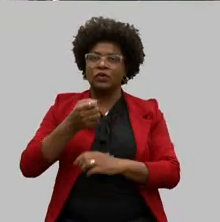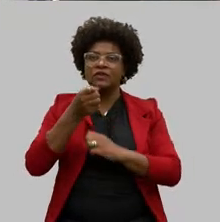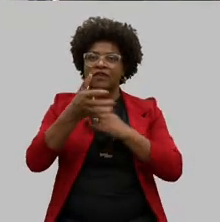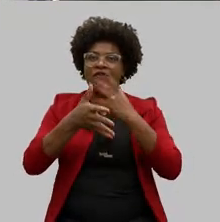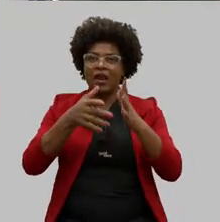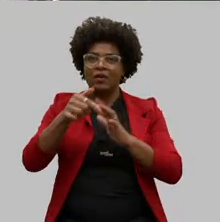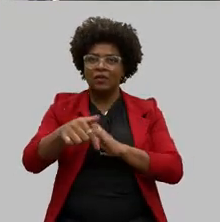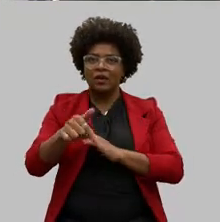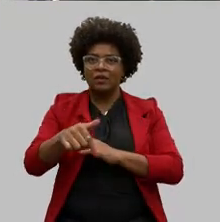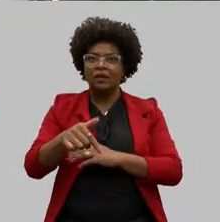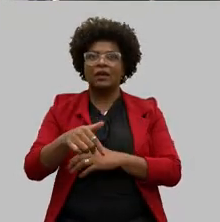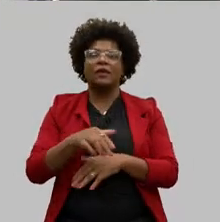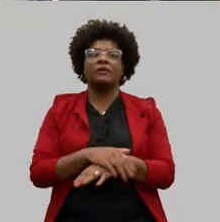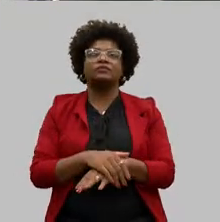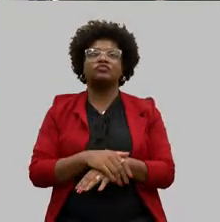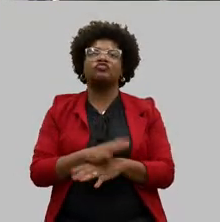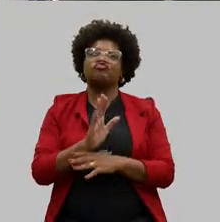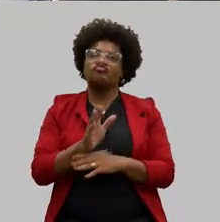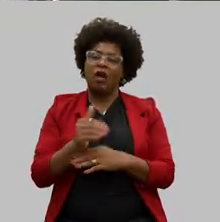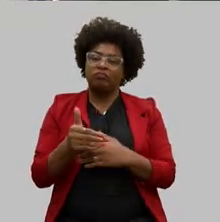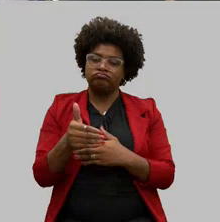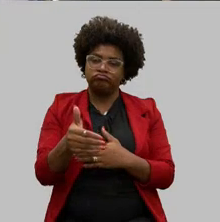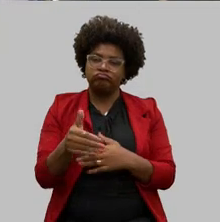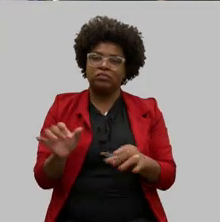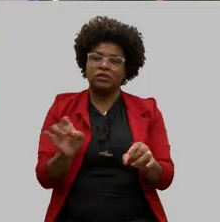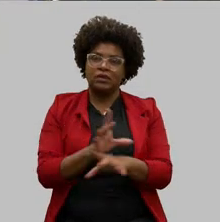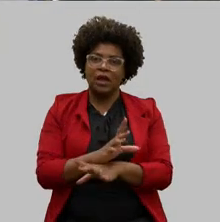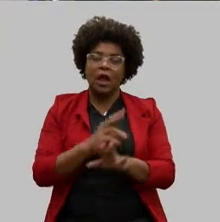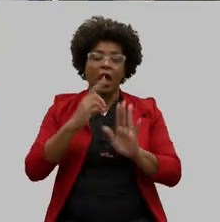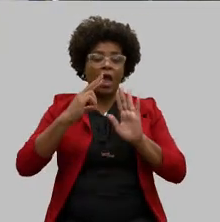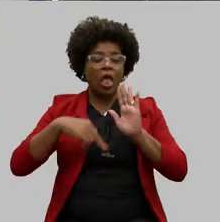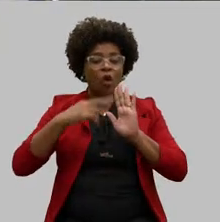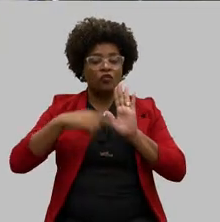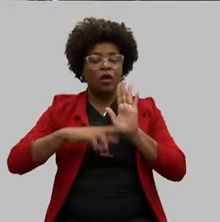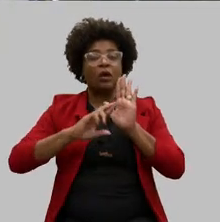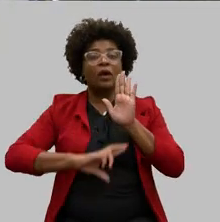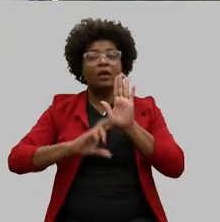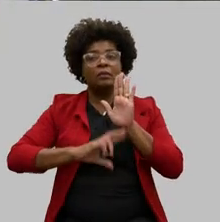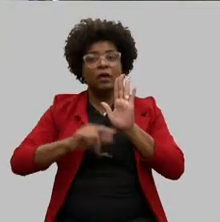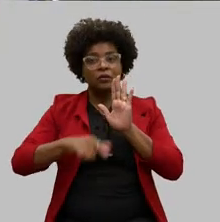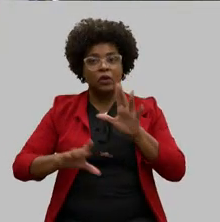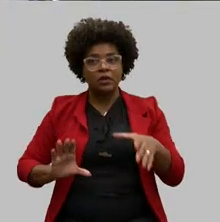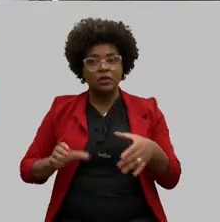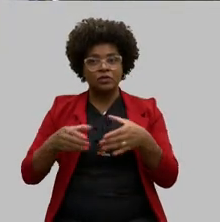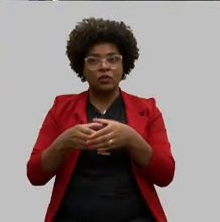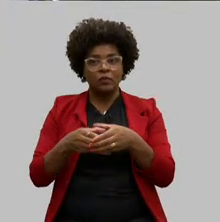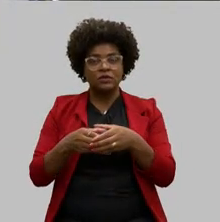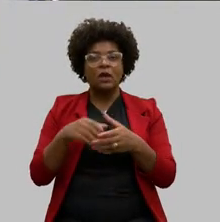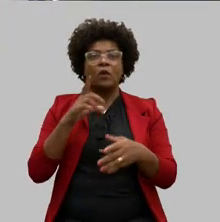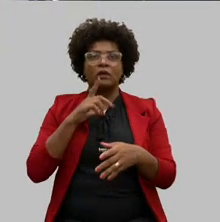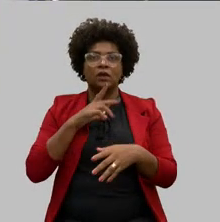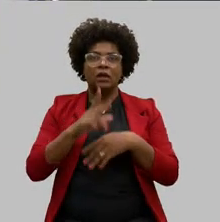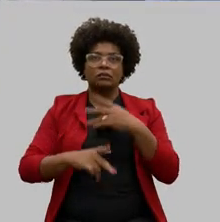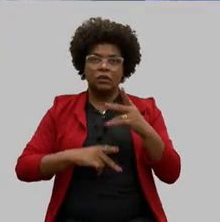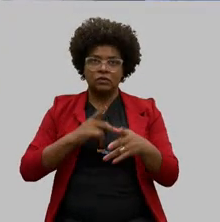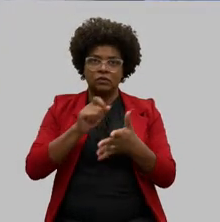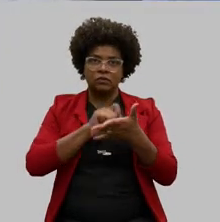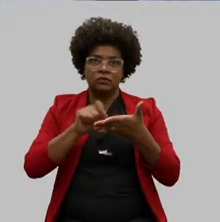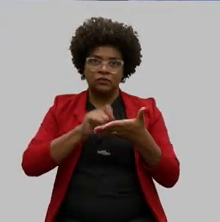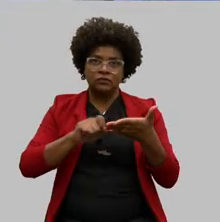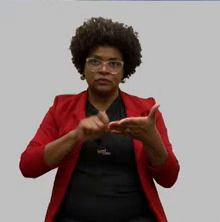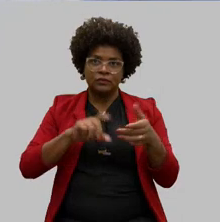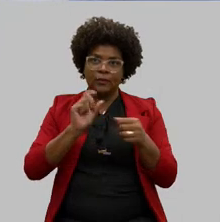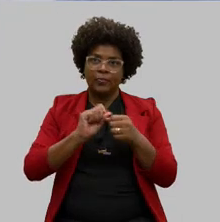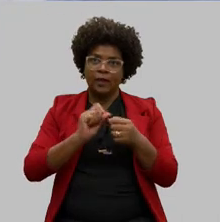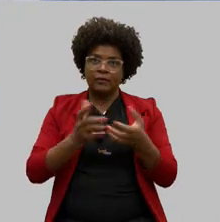encerramento vou fazer a leitura dos requerimentos que nós vamos receber nessa comissão não temos coro para votar Mas faremos o recebimento Eles